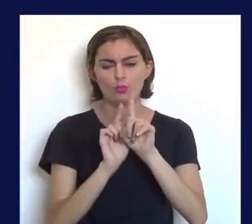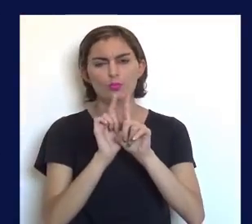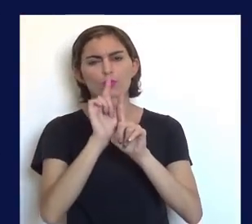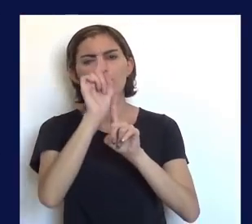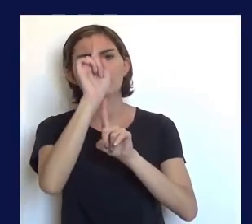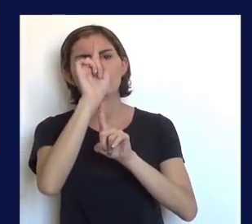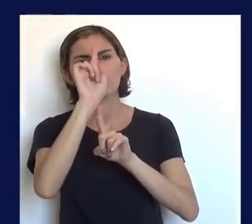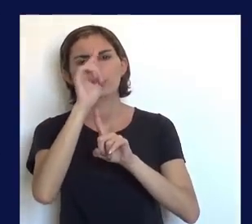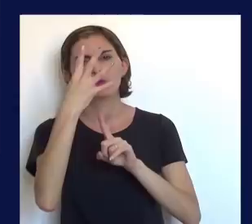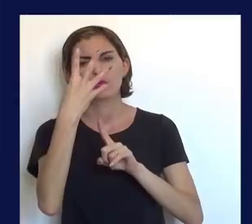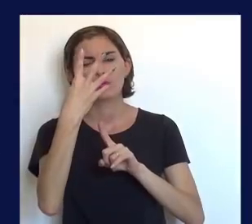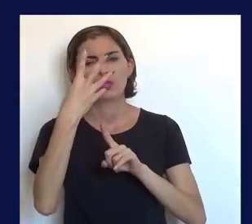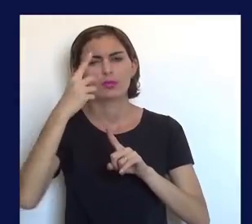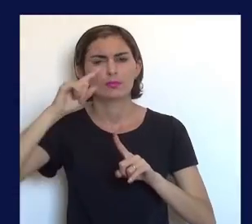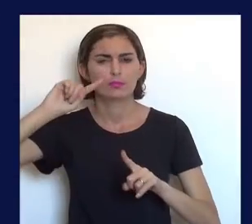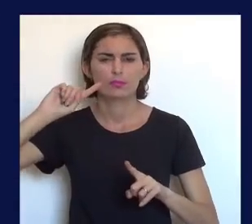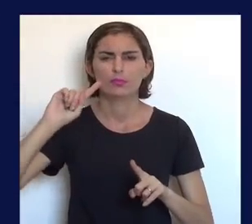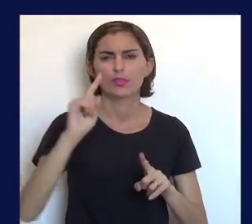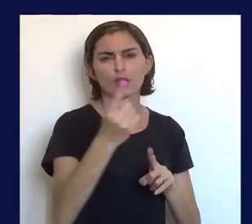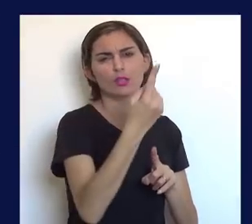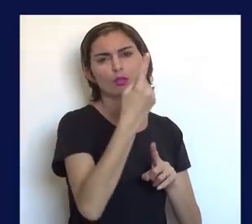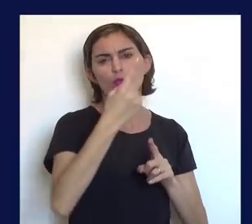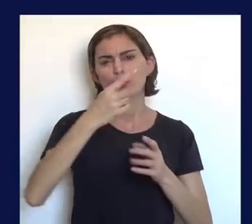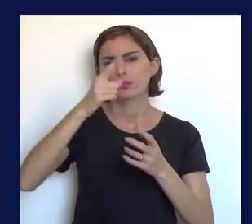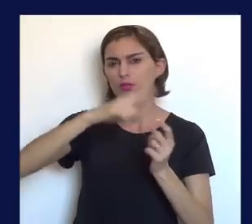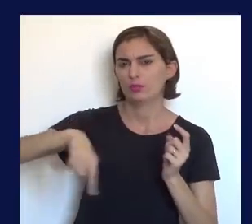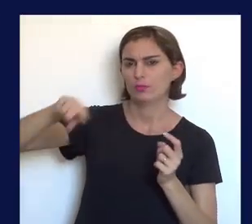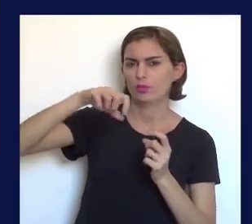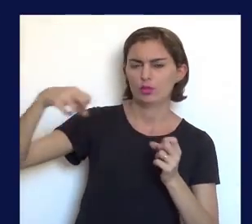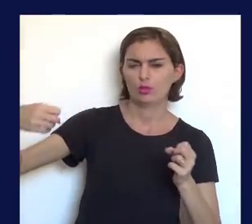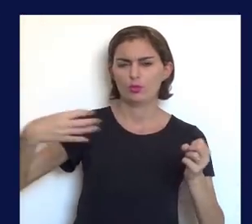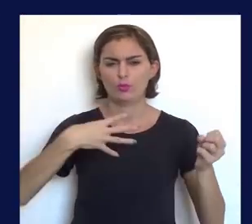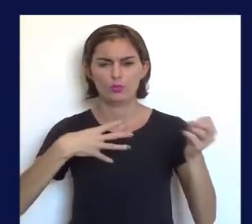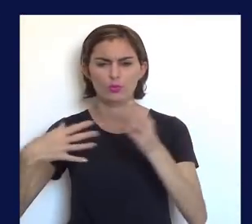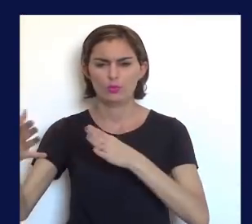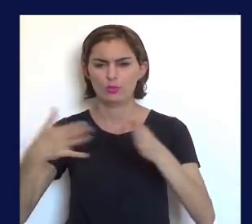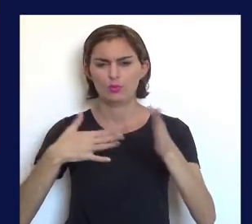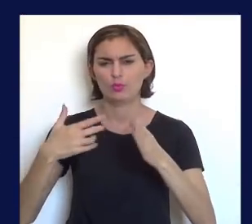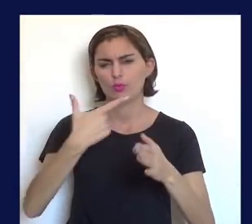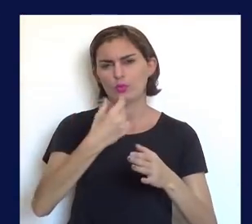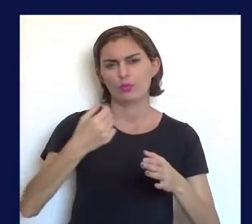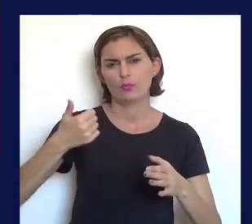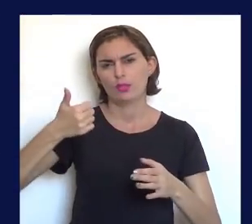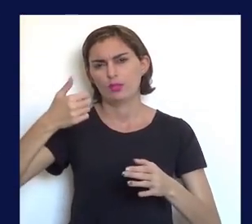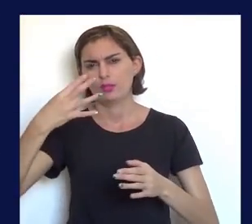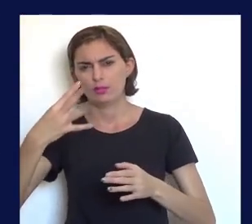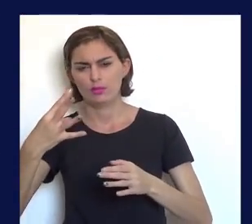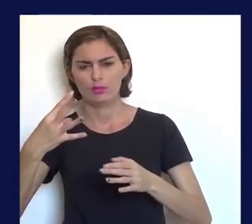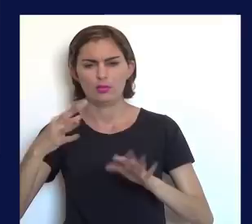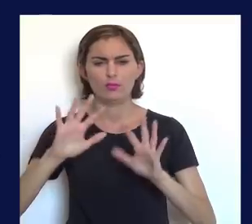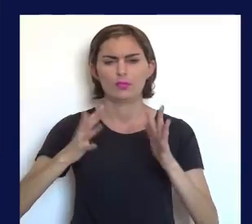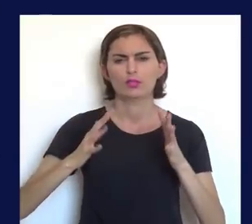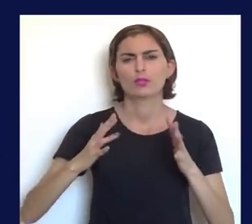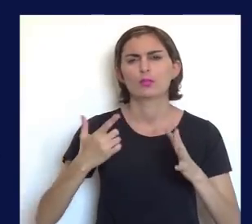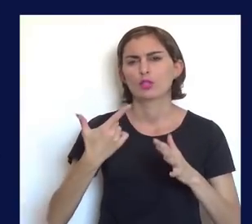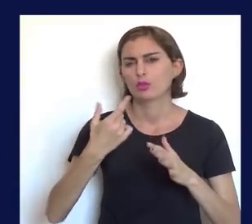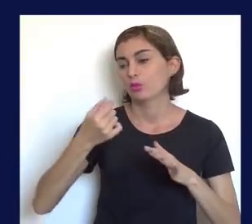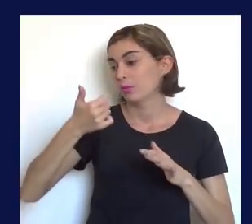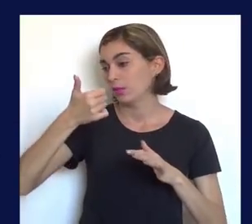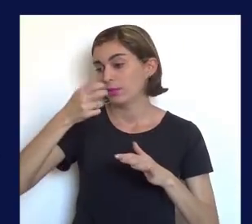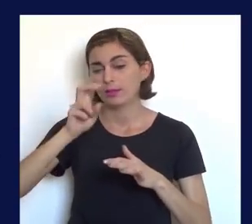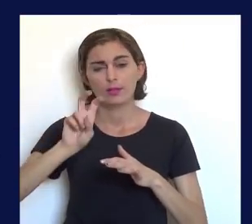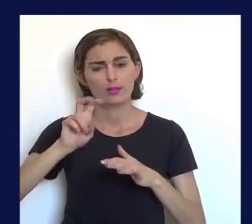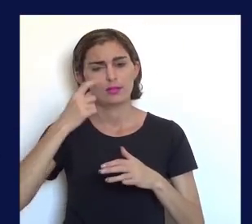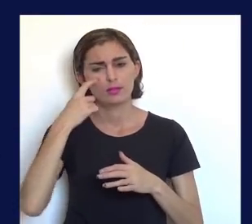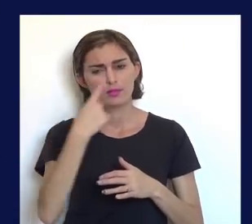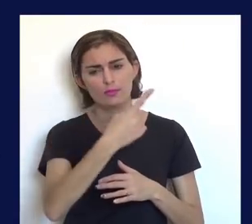de mais de 4 milhões de unidades de pneus novos entre 2014 e